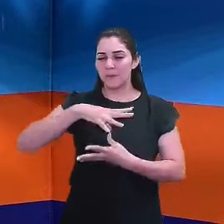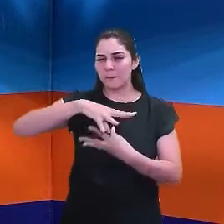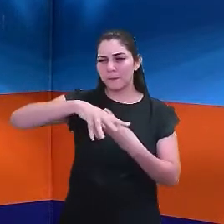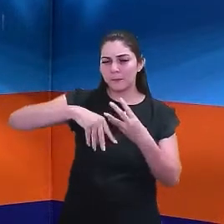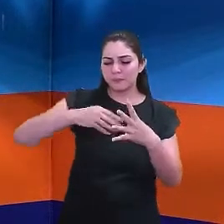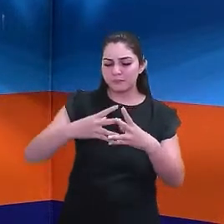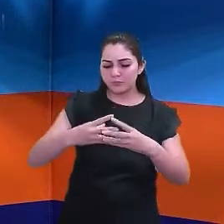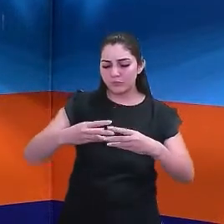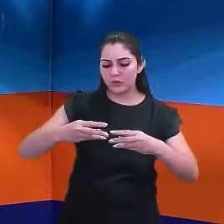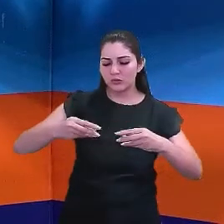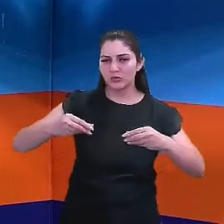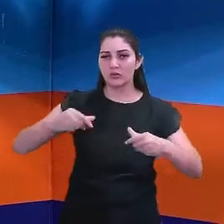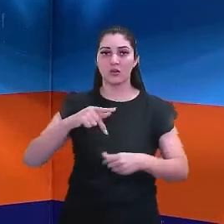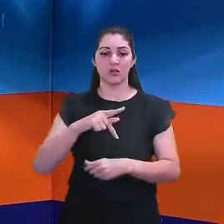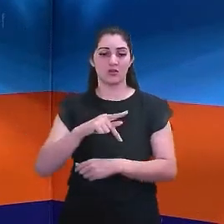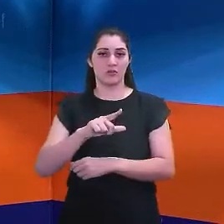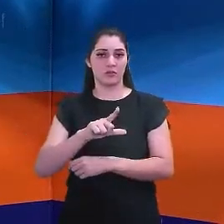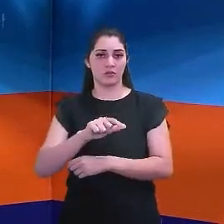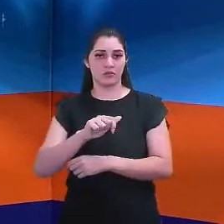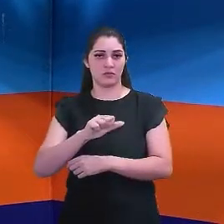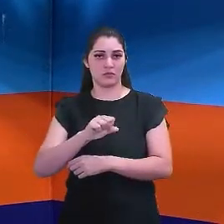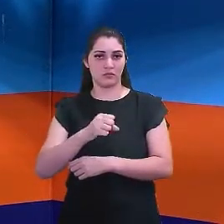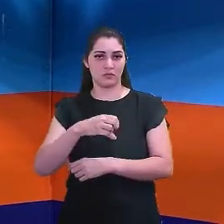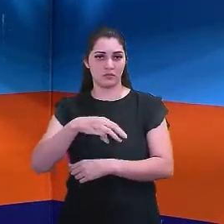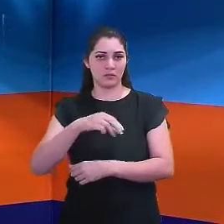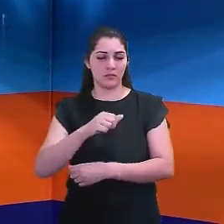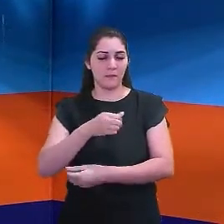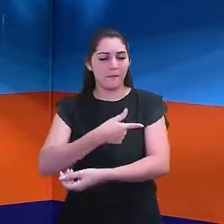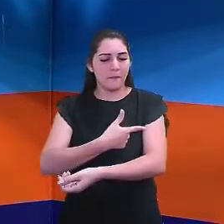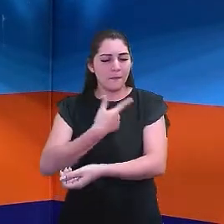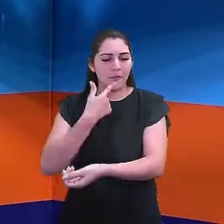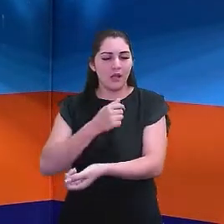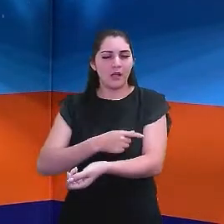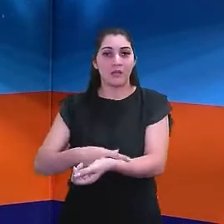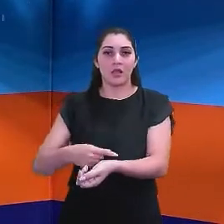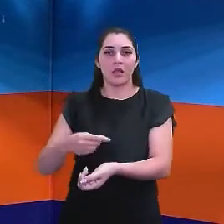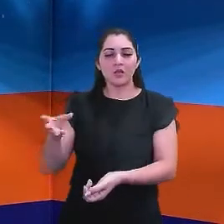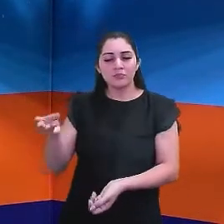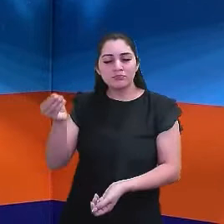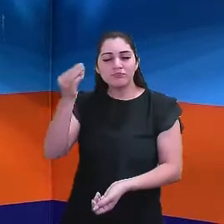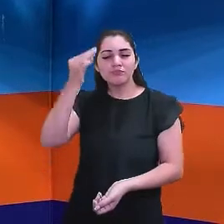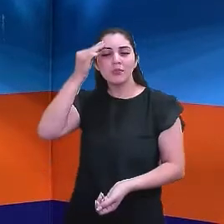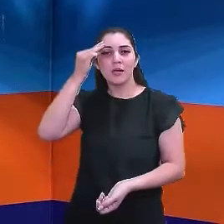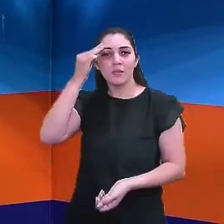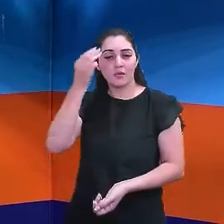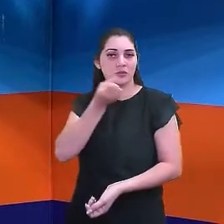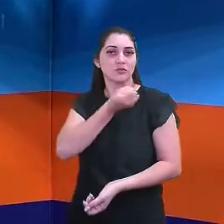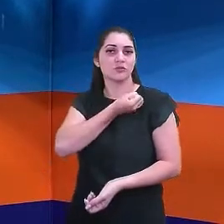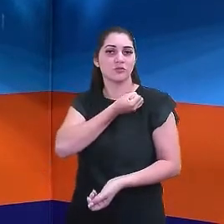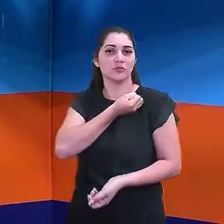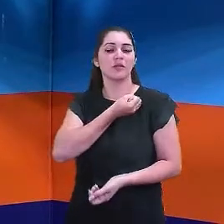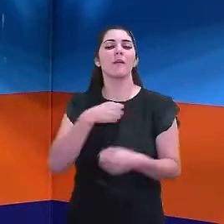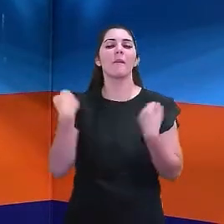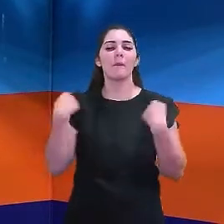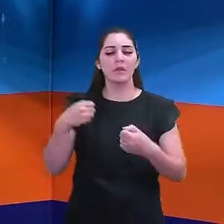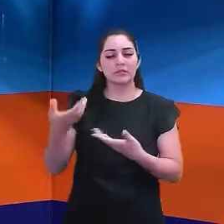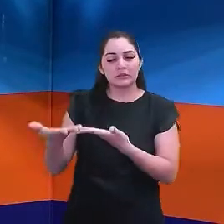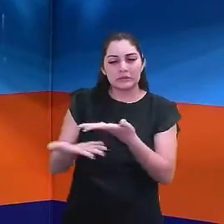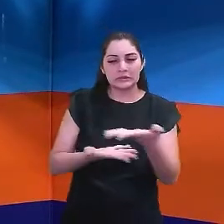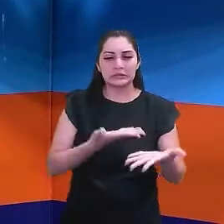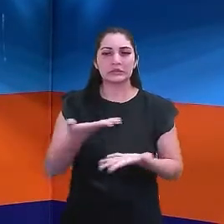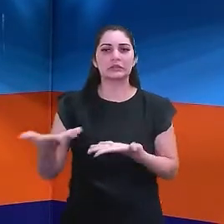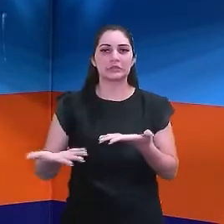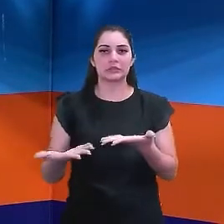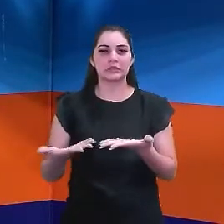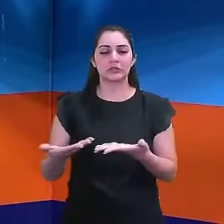No plasma. Então, guarda esses números. Matematicamente é relevante você ter essa relação íntima com essa informação.